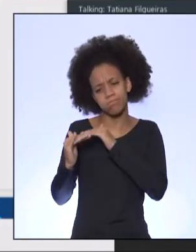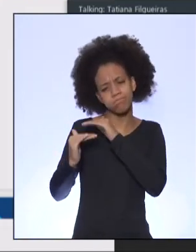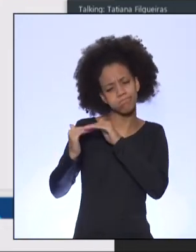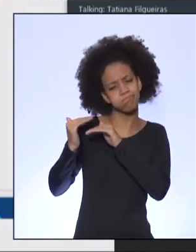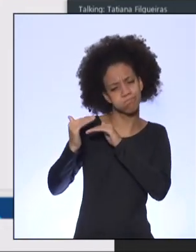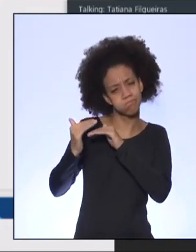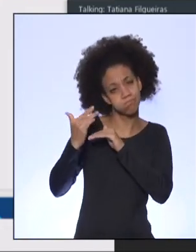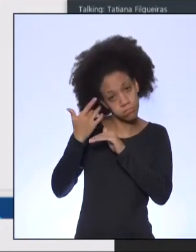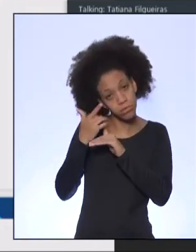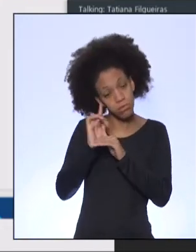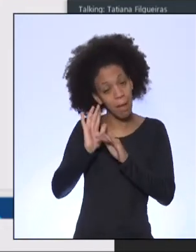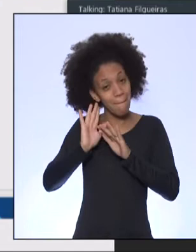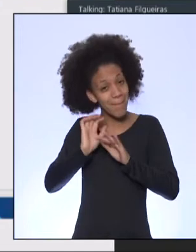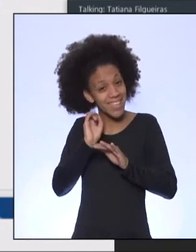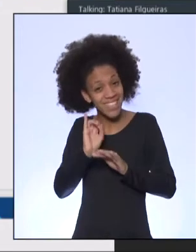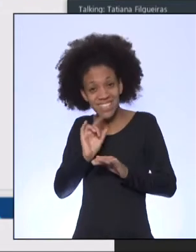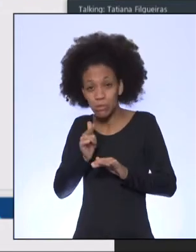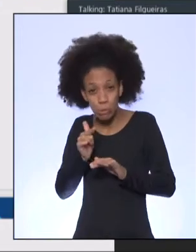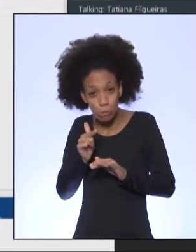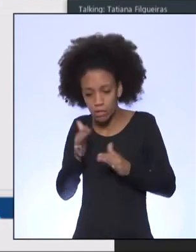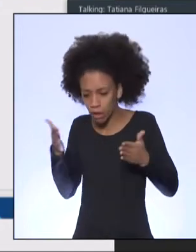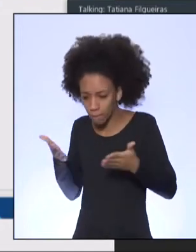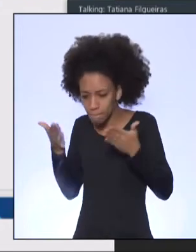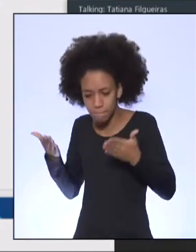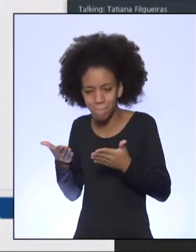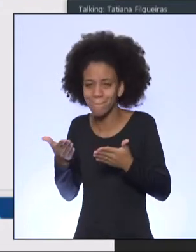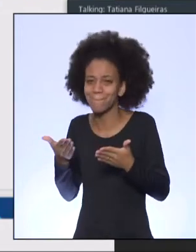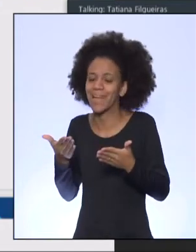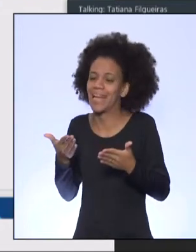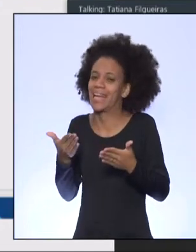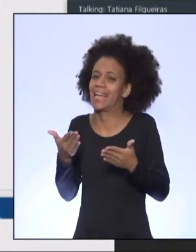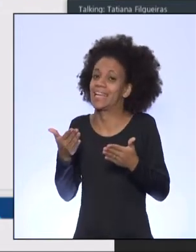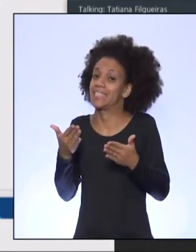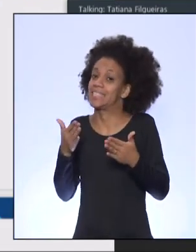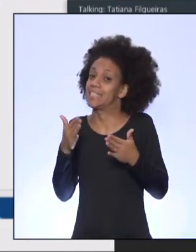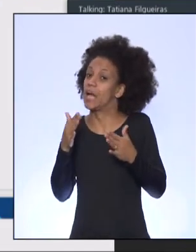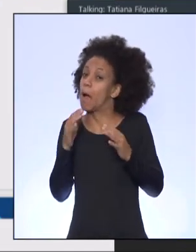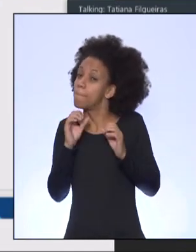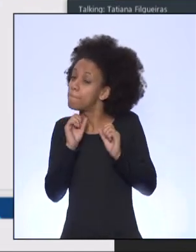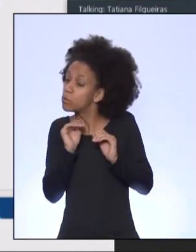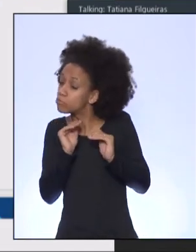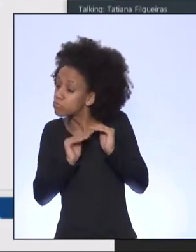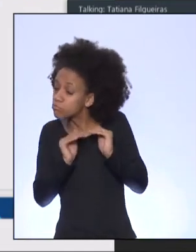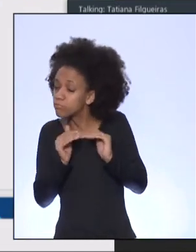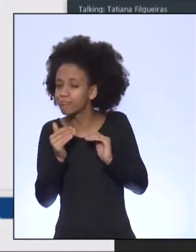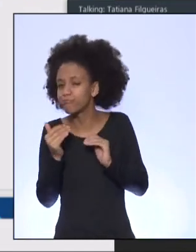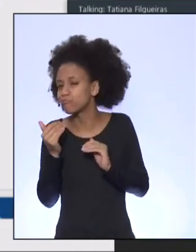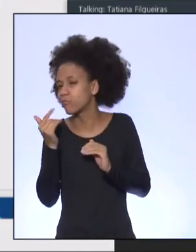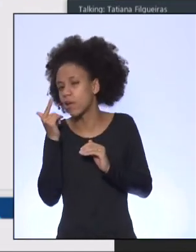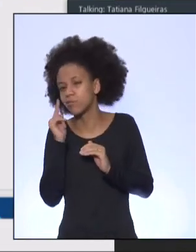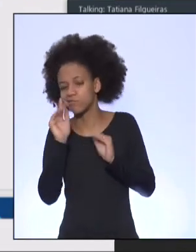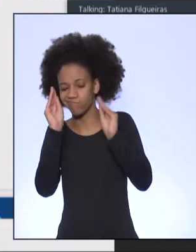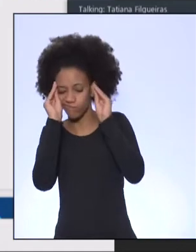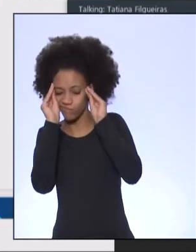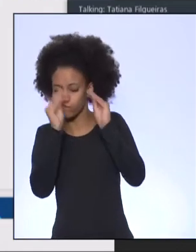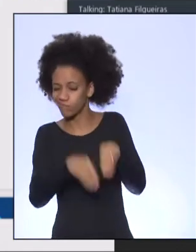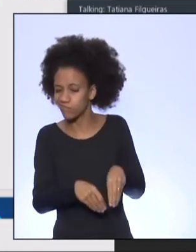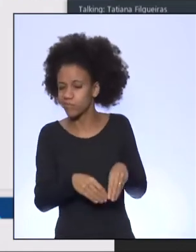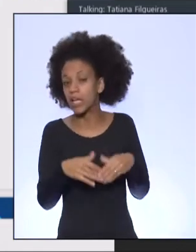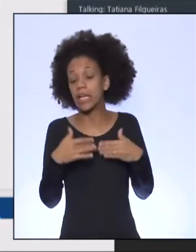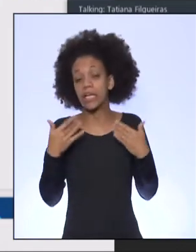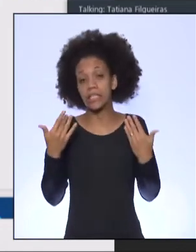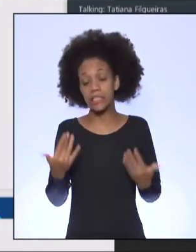não tiver motivação para fazê-lo, talvez ele não alcance. Então, motivação também é um tema muito atual, sobretudo